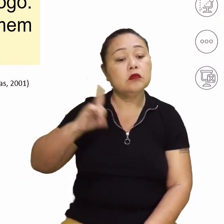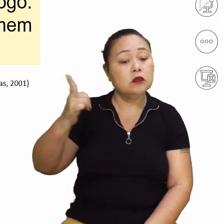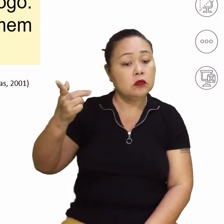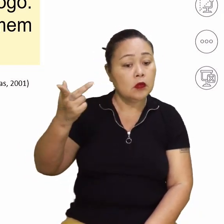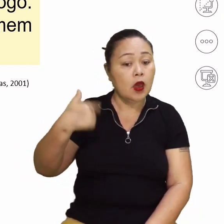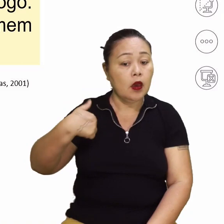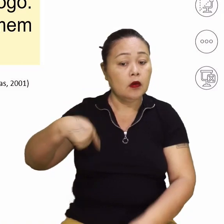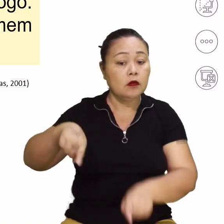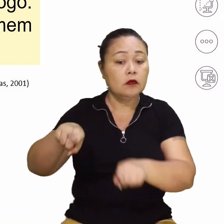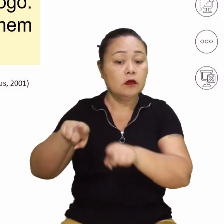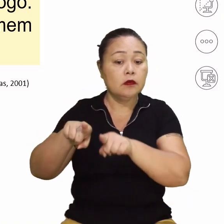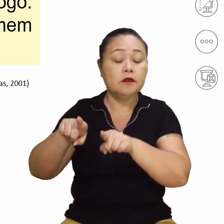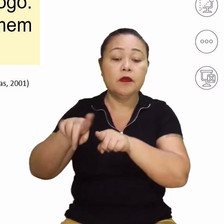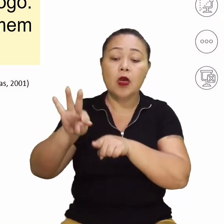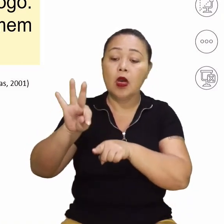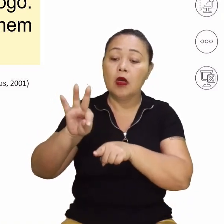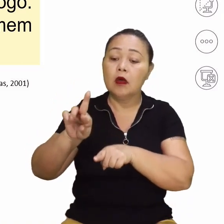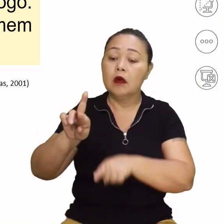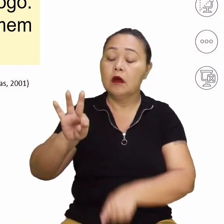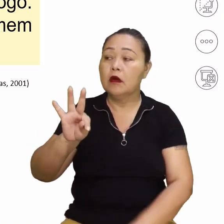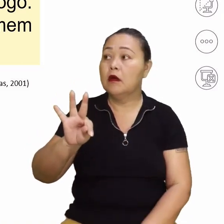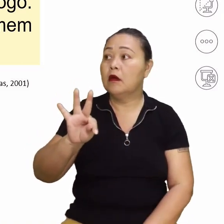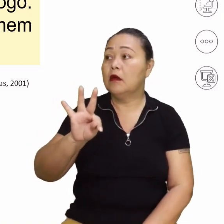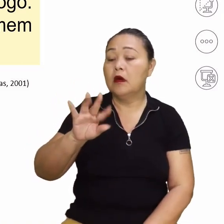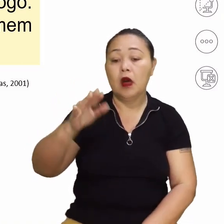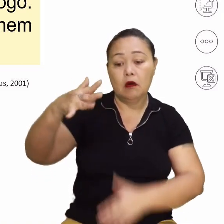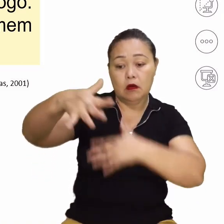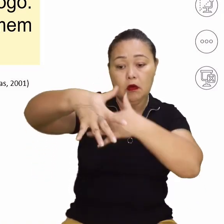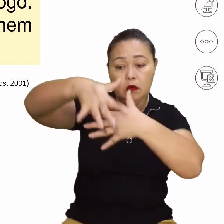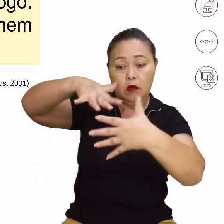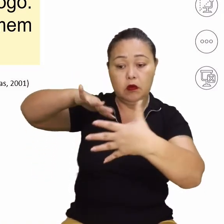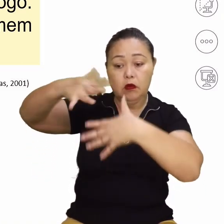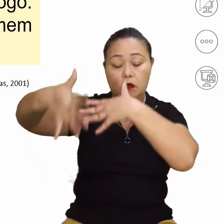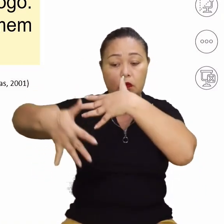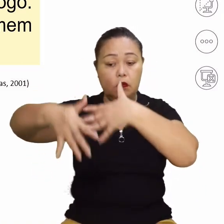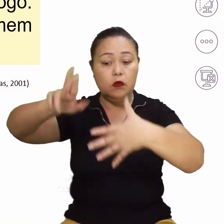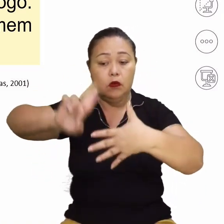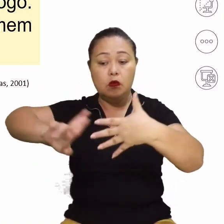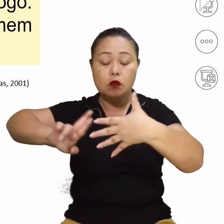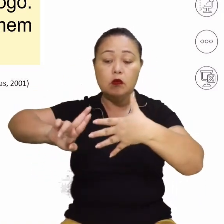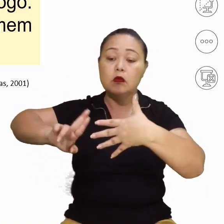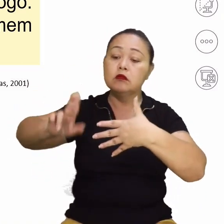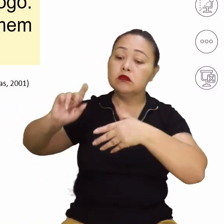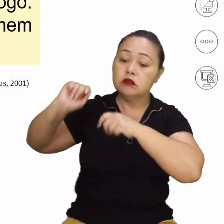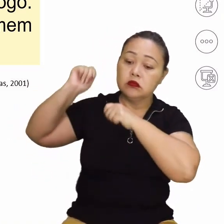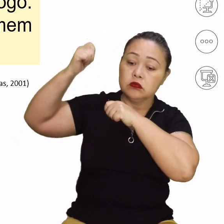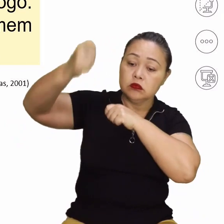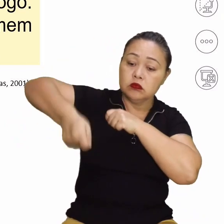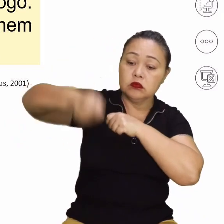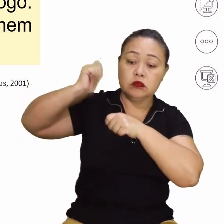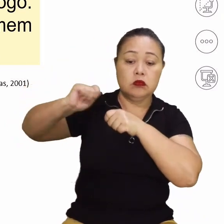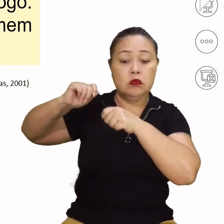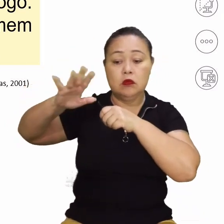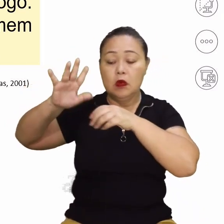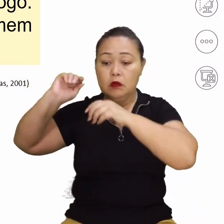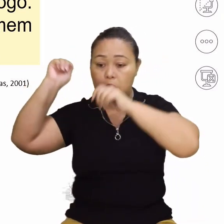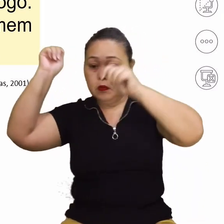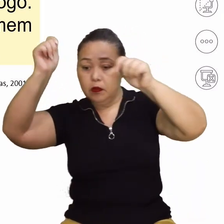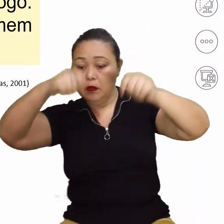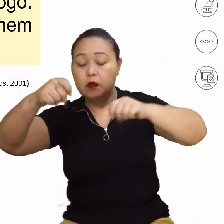forma de aculturação né tarrafa é um é uma rede utilizada pelo pescador não indígena